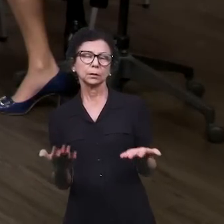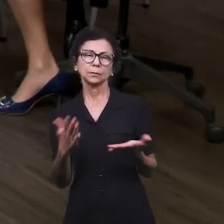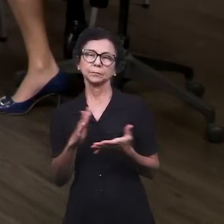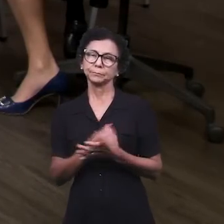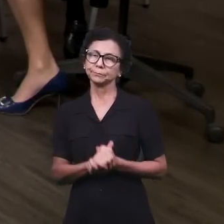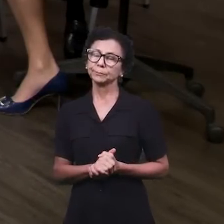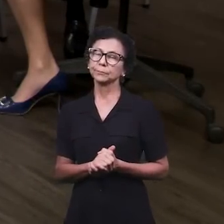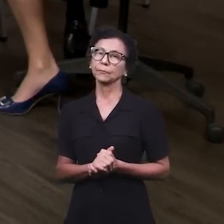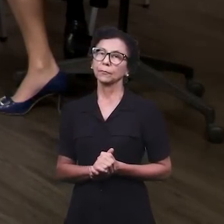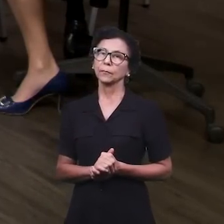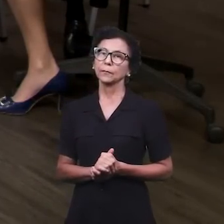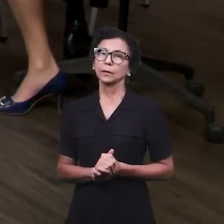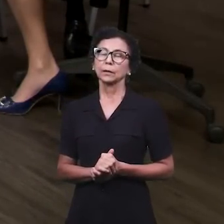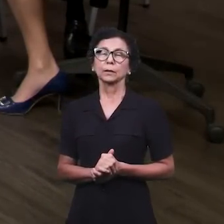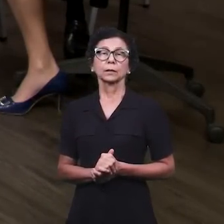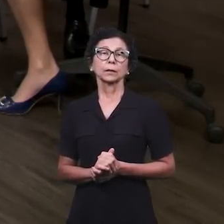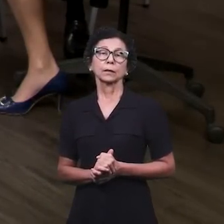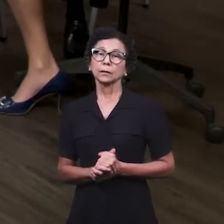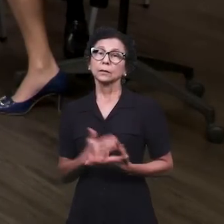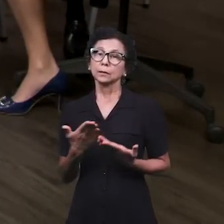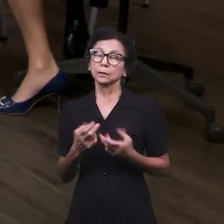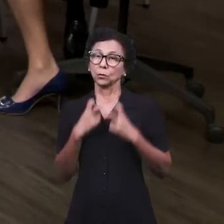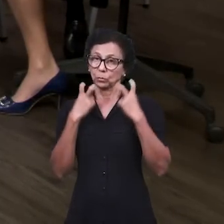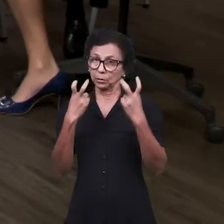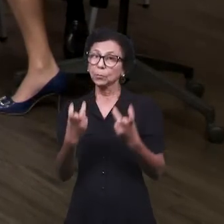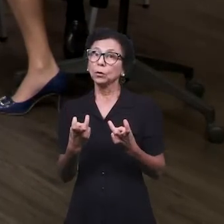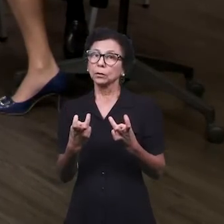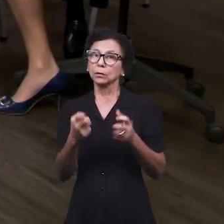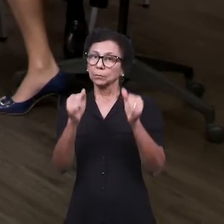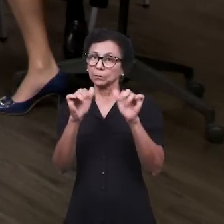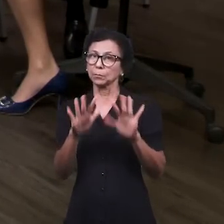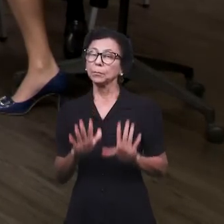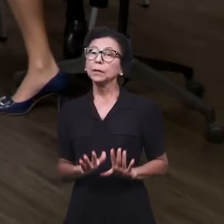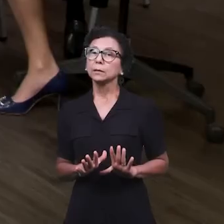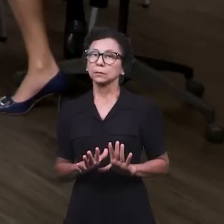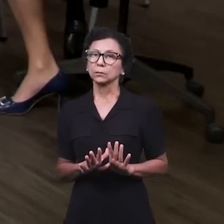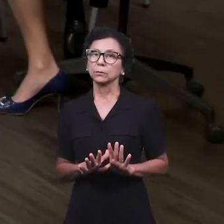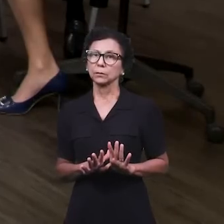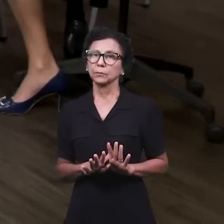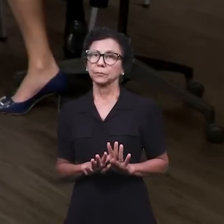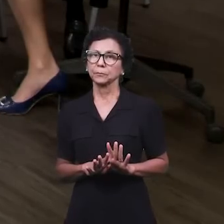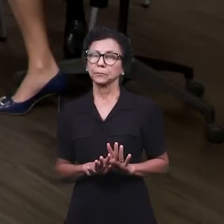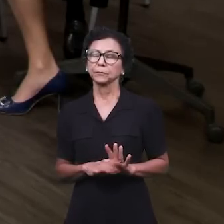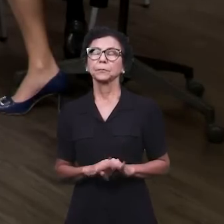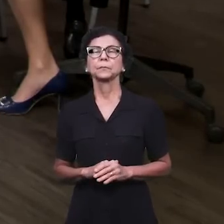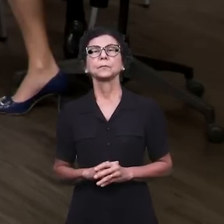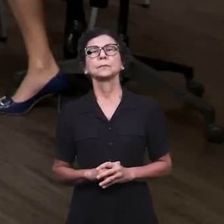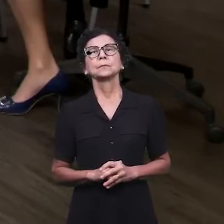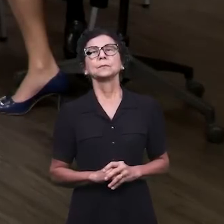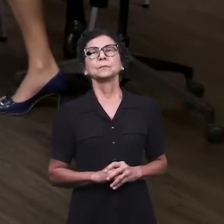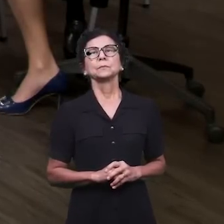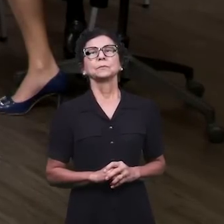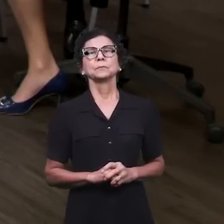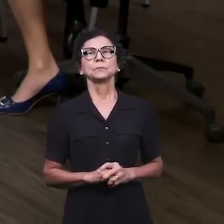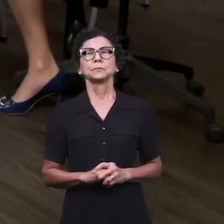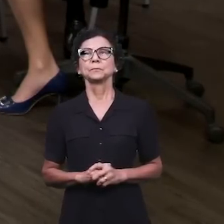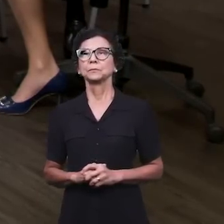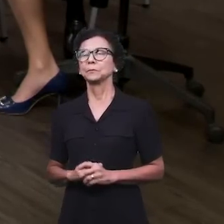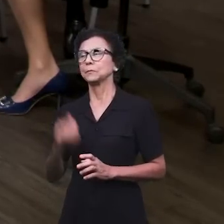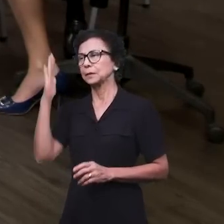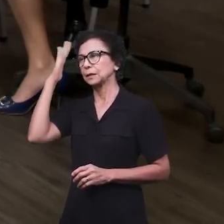bênção. A bênção apostólica é uma bênção, né? É a bênção, inclusive, no nome. Esse é o objetivo. Deu para entender, Laís? Deu